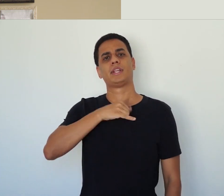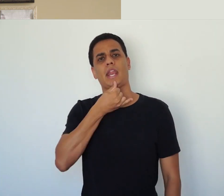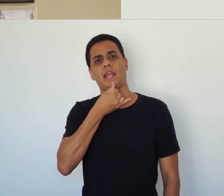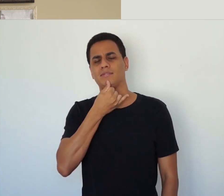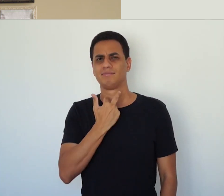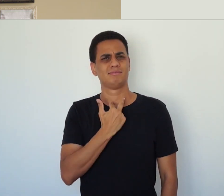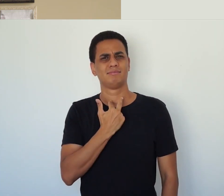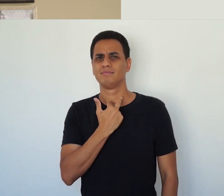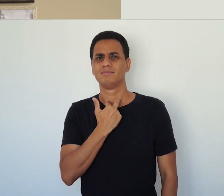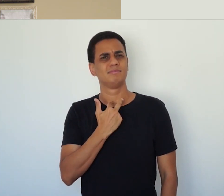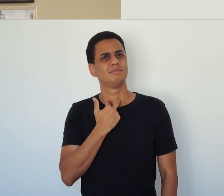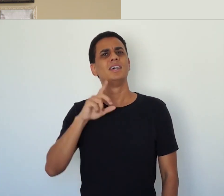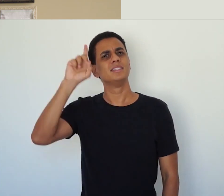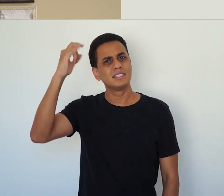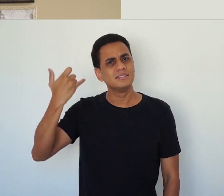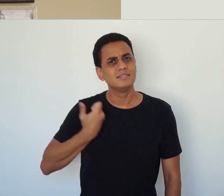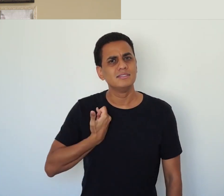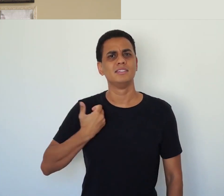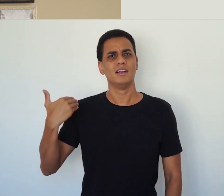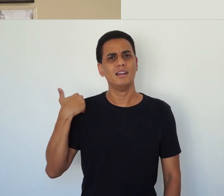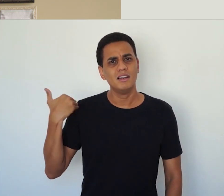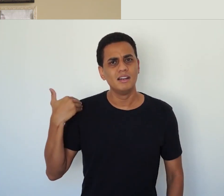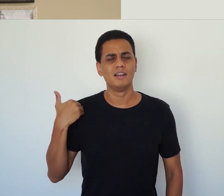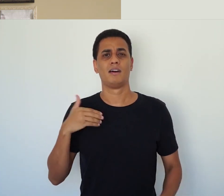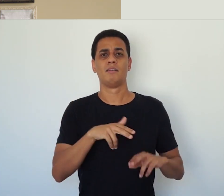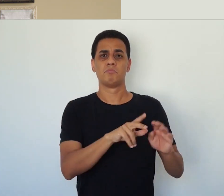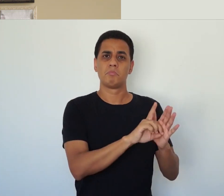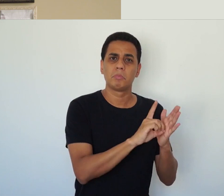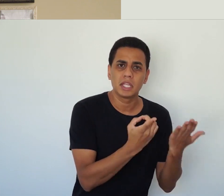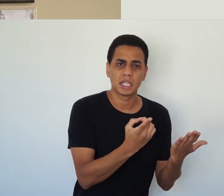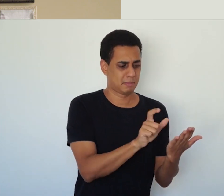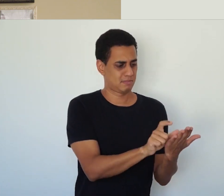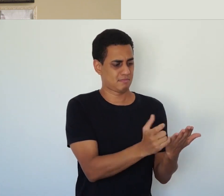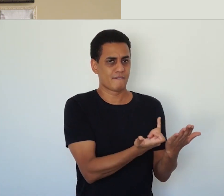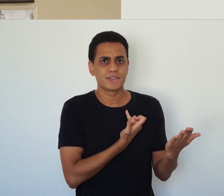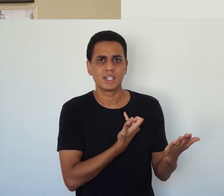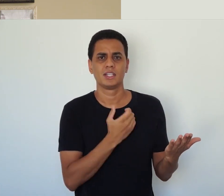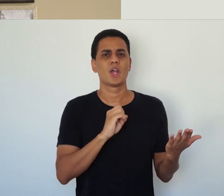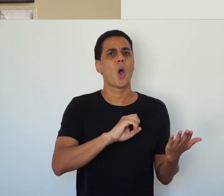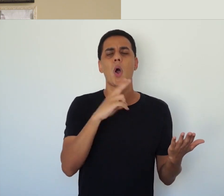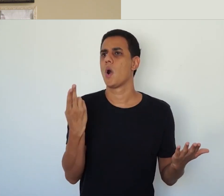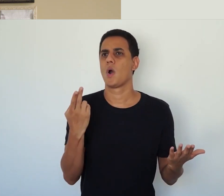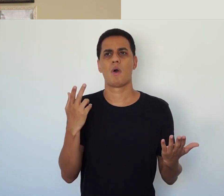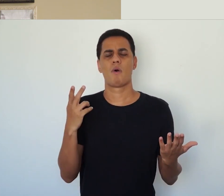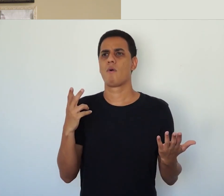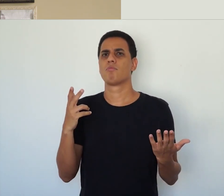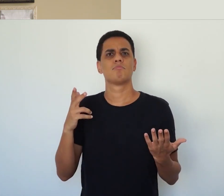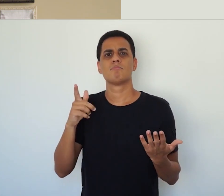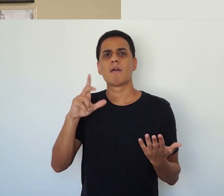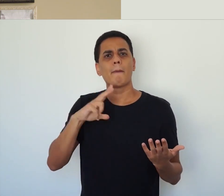árvore, abatidos. Não podemos. E o Senhor vem nos visitar, seja pela palavra, seja por